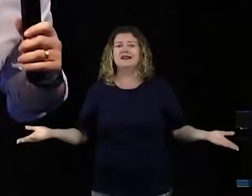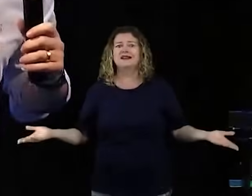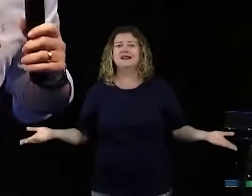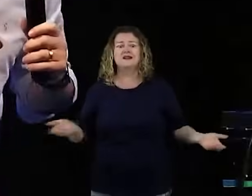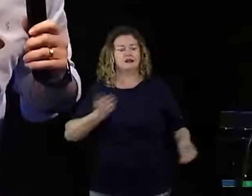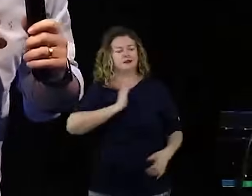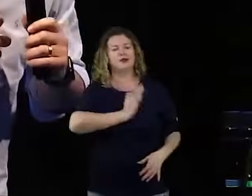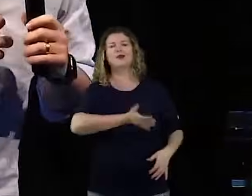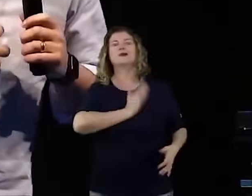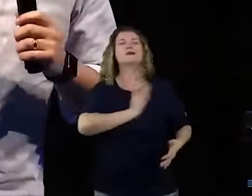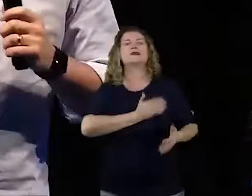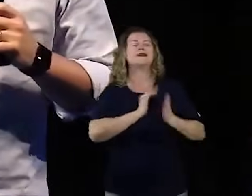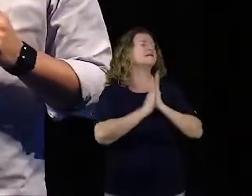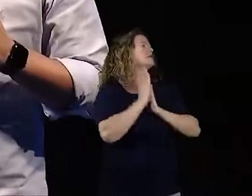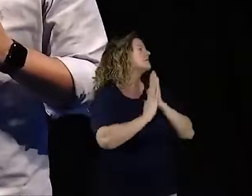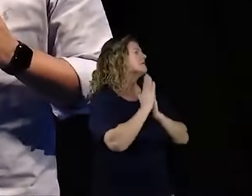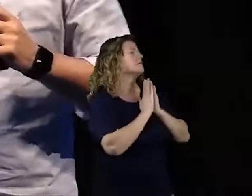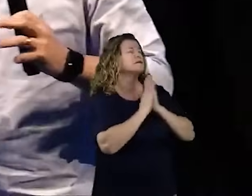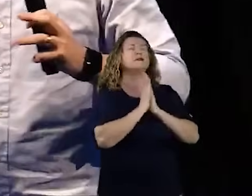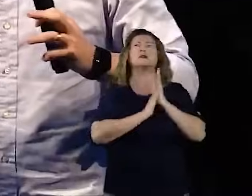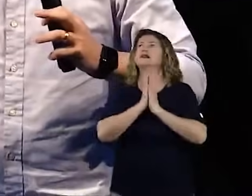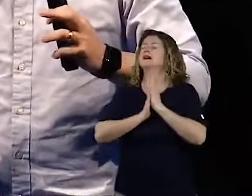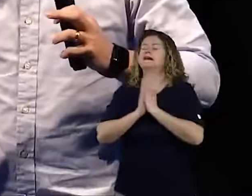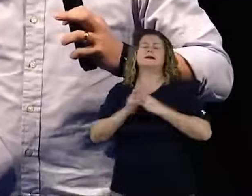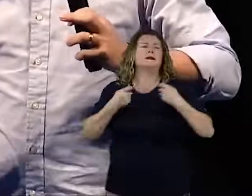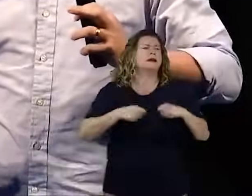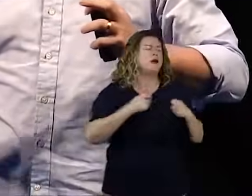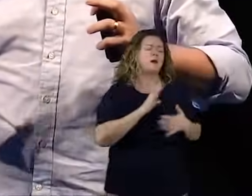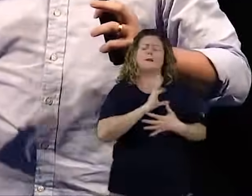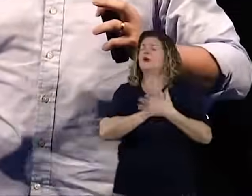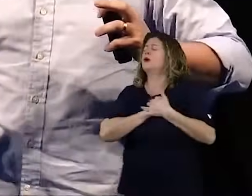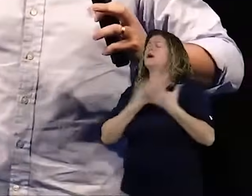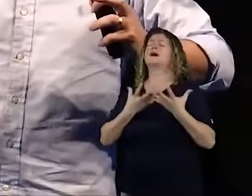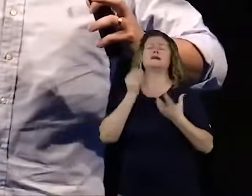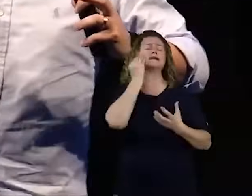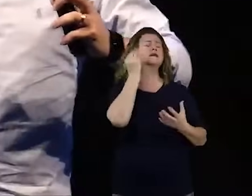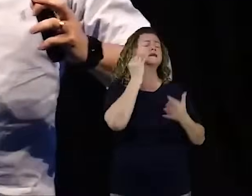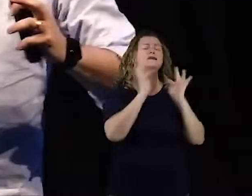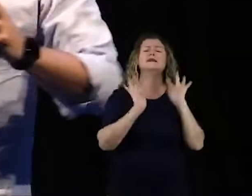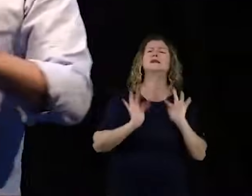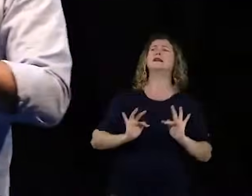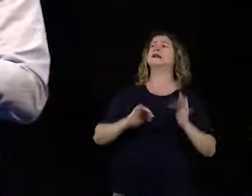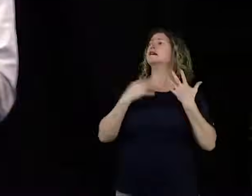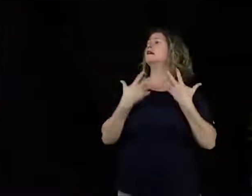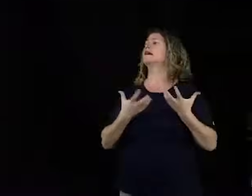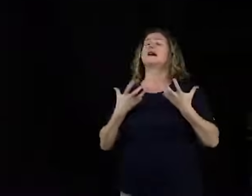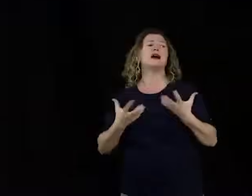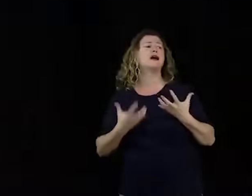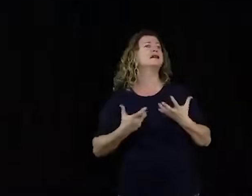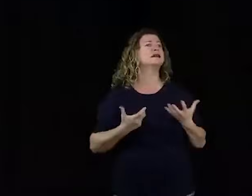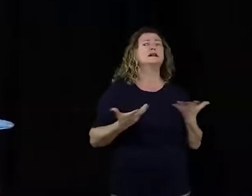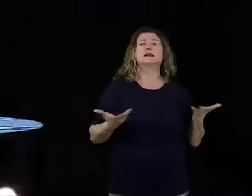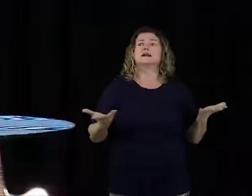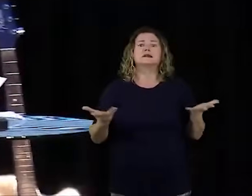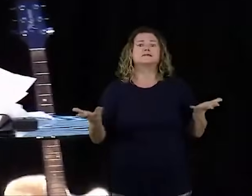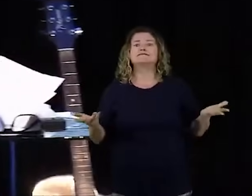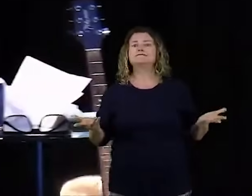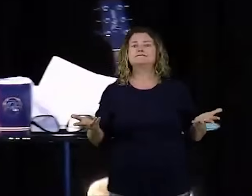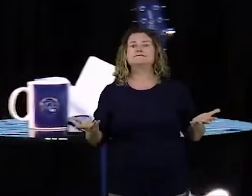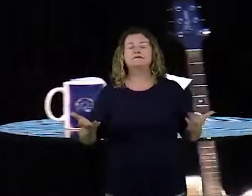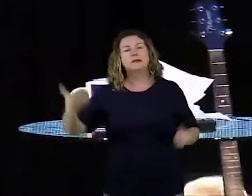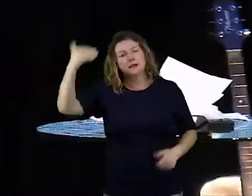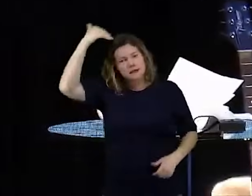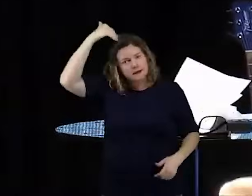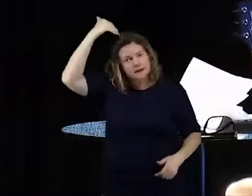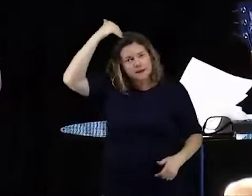ser amado ansioso por ser pertencer a gente a gente dentro da gente